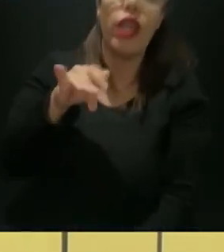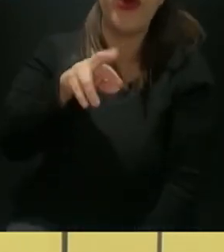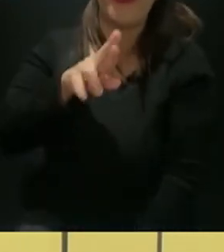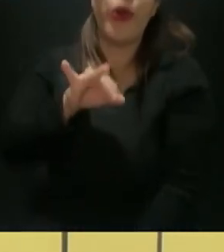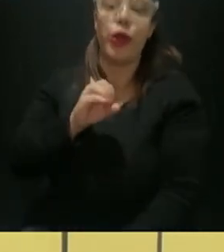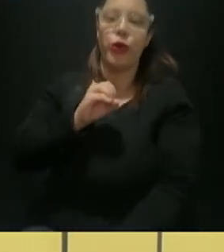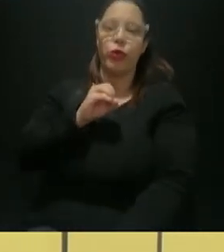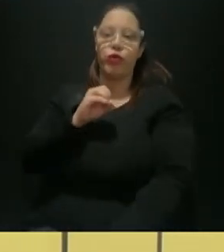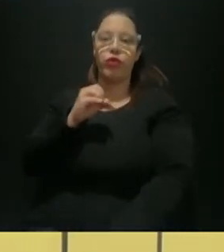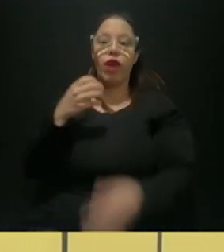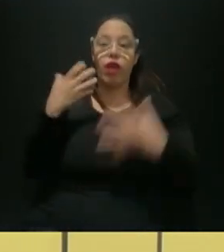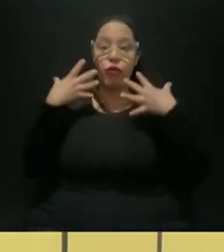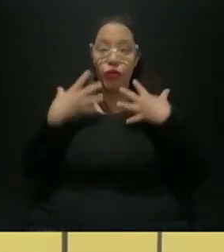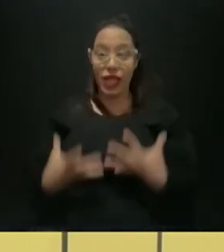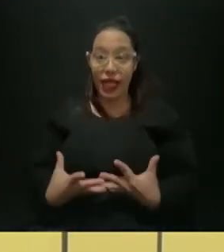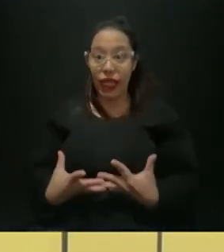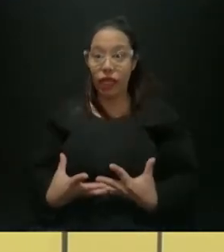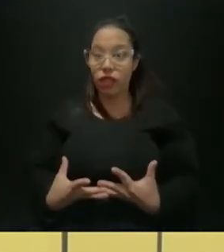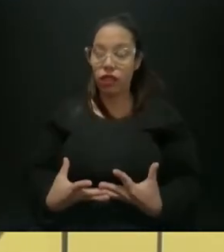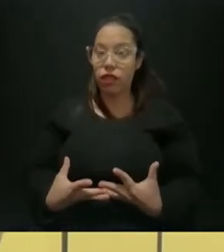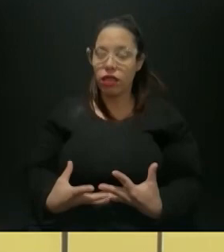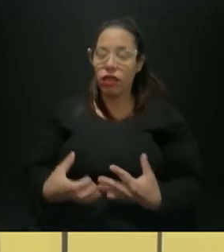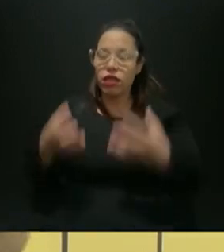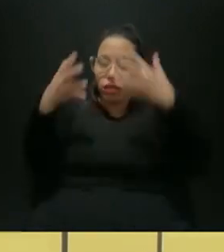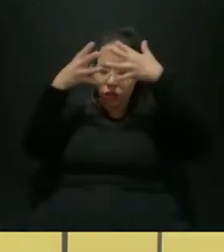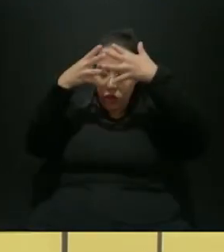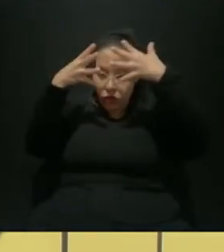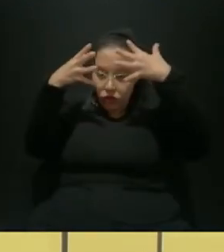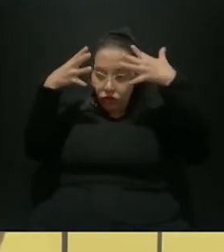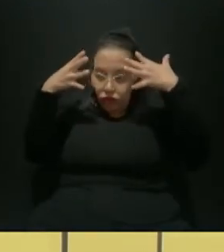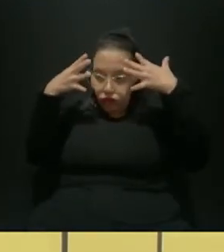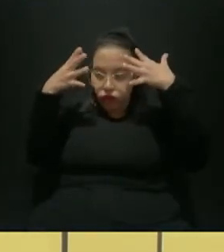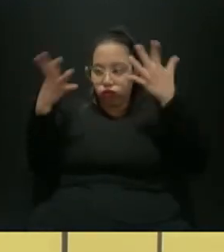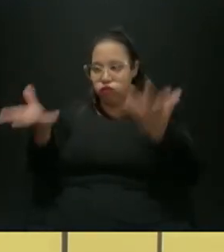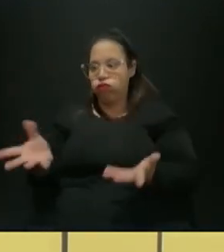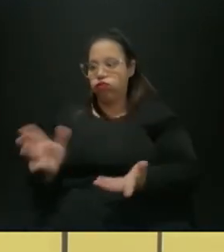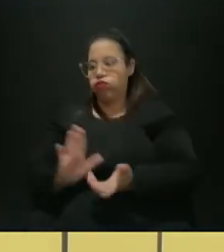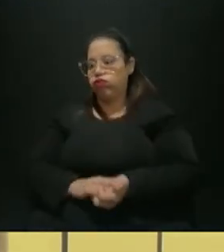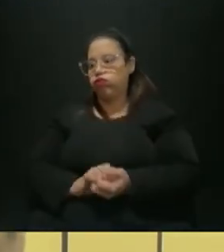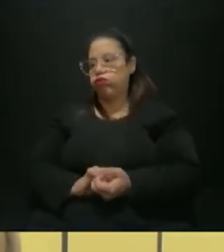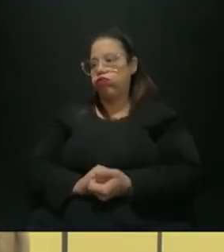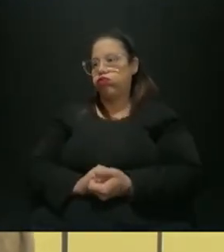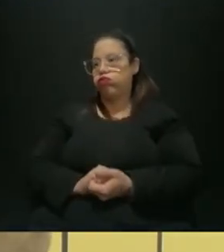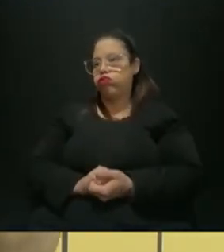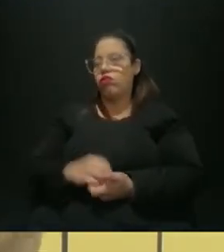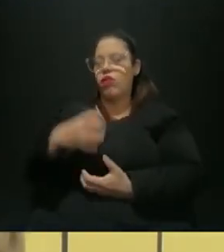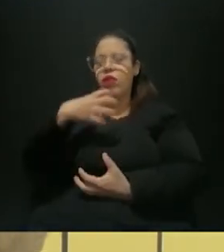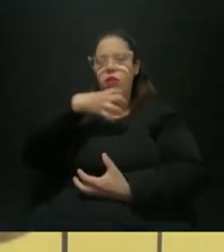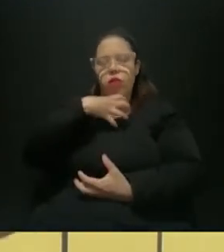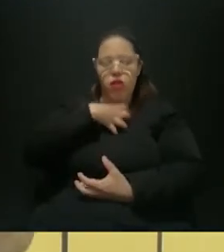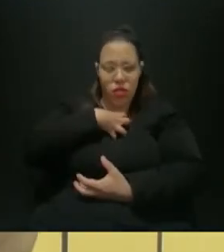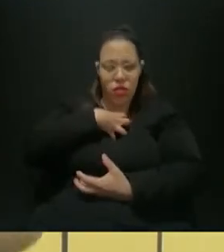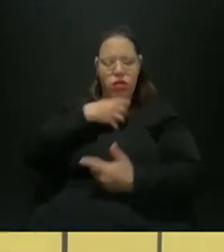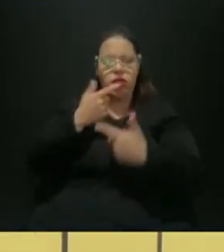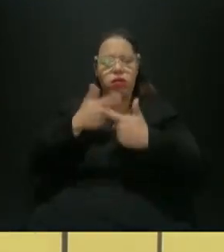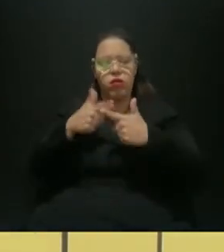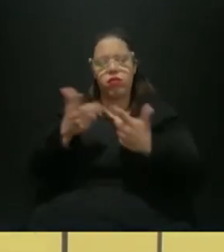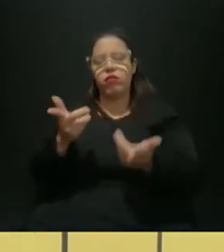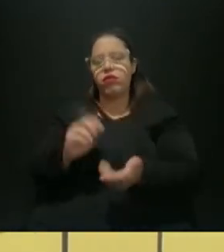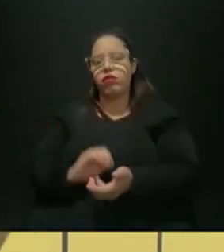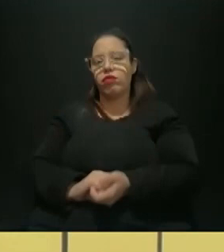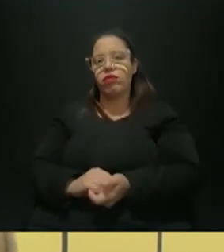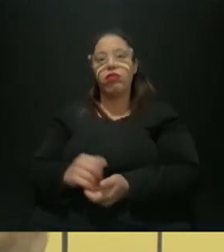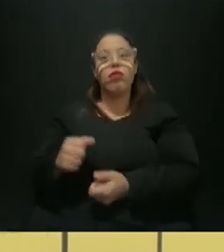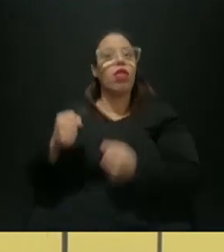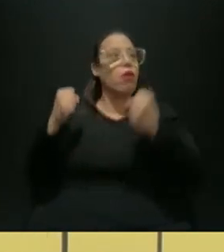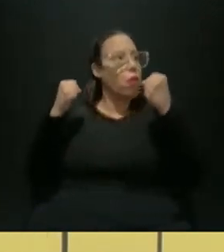o desenvolvimento cerebral dessas crianças fica aquém, e mesmo para sentir é complicado. Então você não pode deixar de ter essa